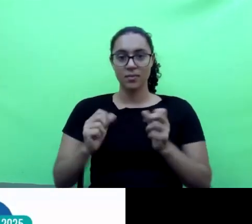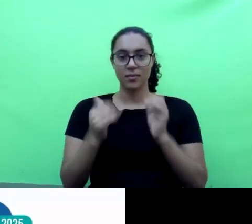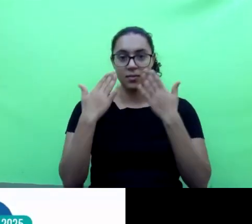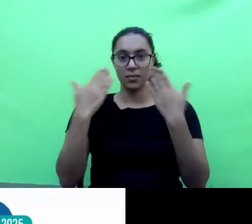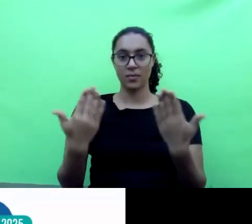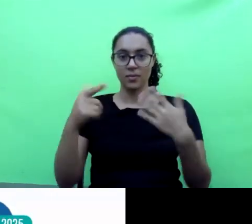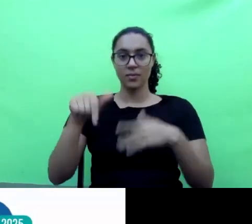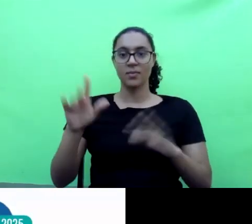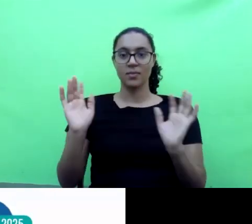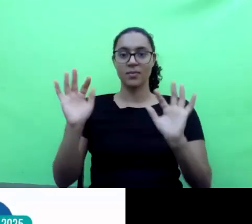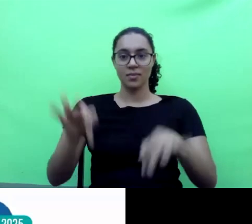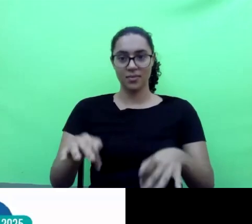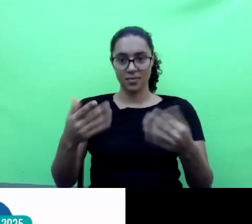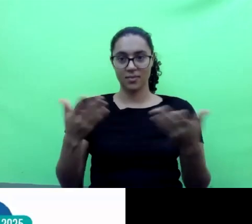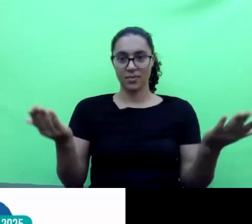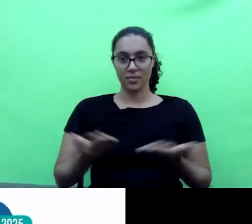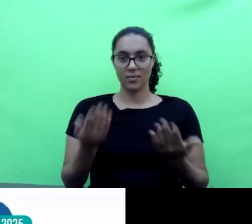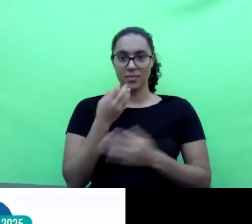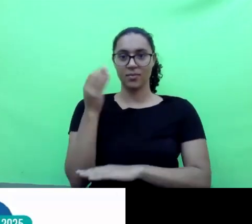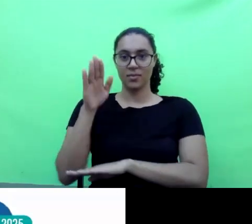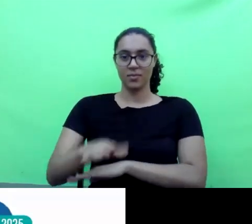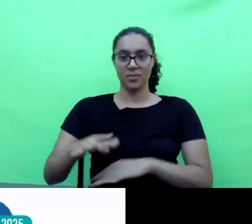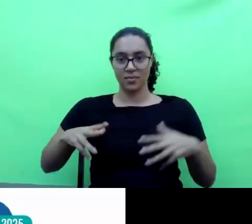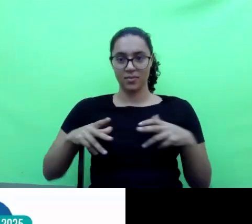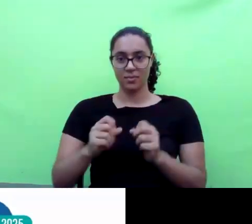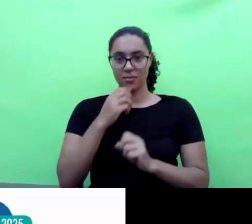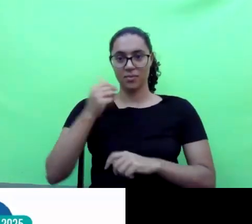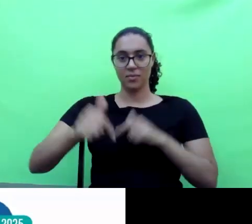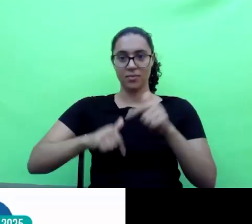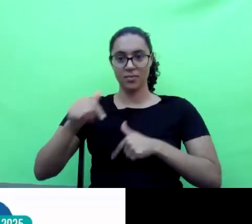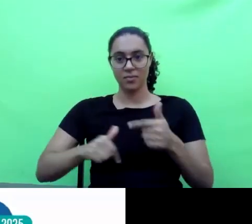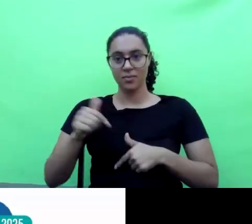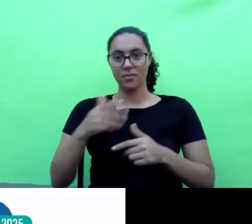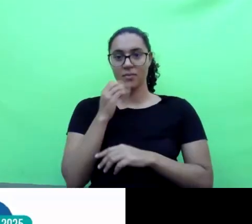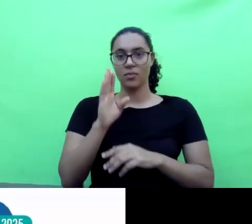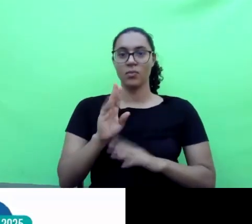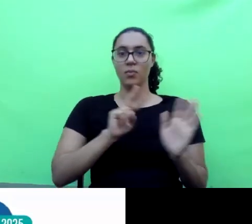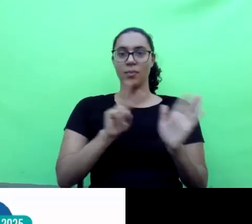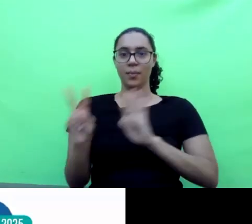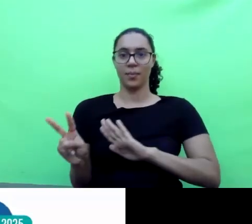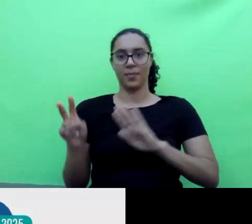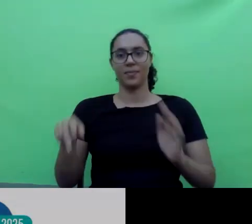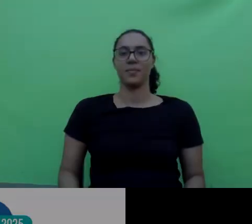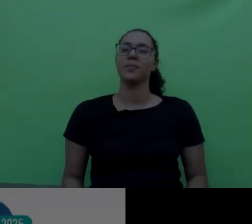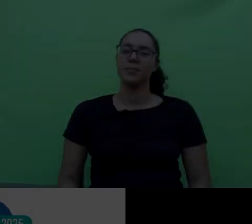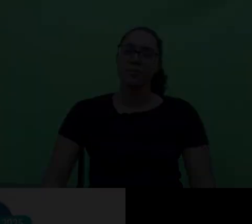isso, vamos encerrando por aqui, né? Boa tarde a todos, bom trabalho e boa semana. Boa tarde.